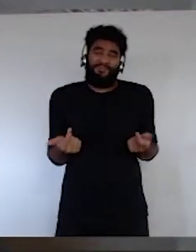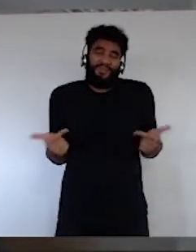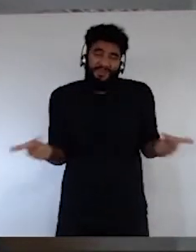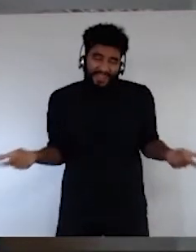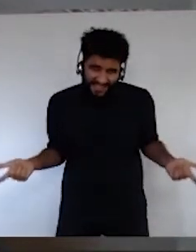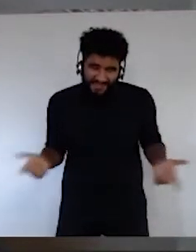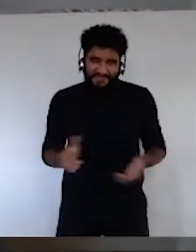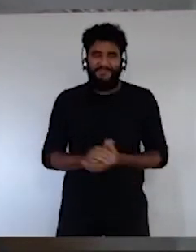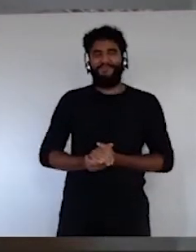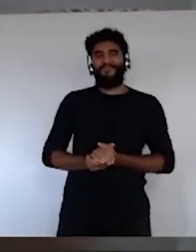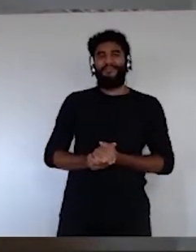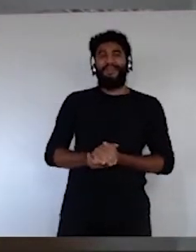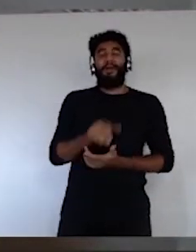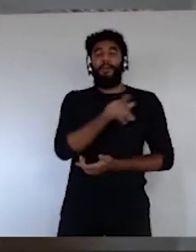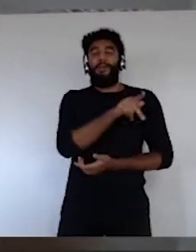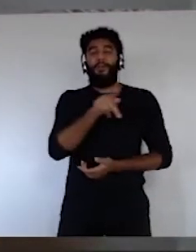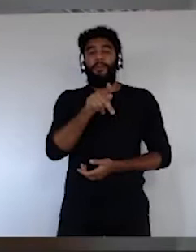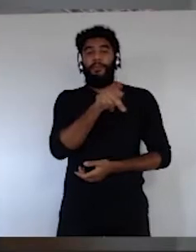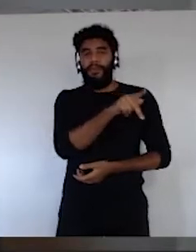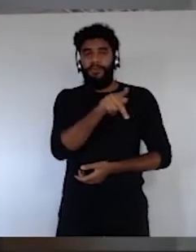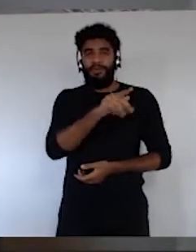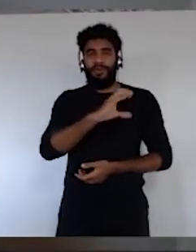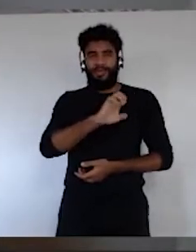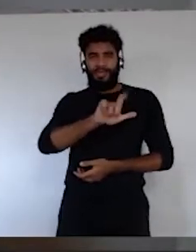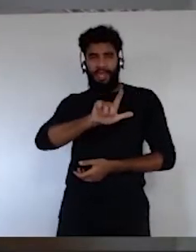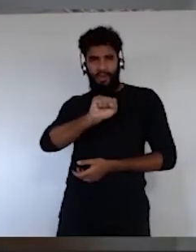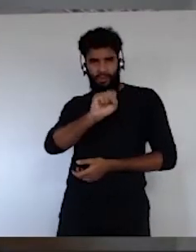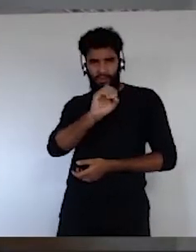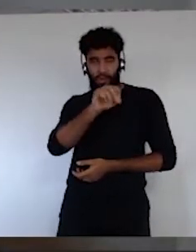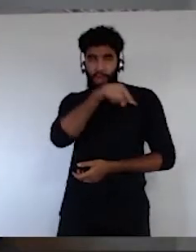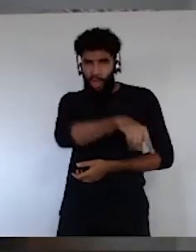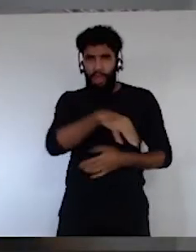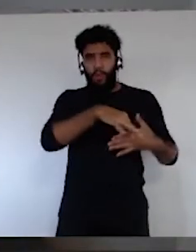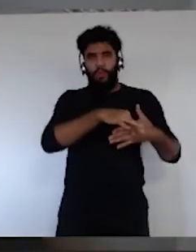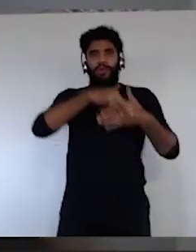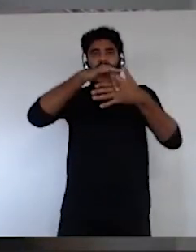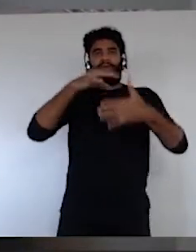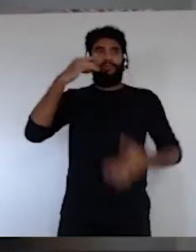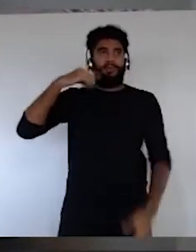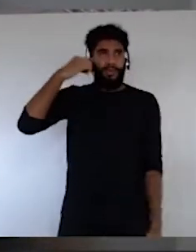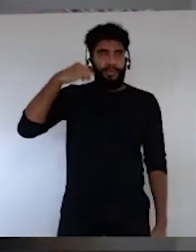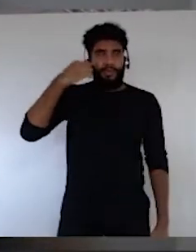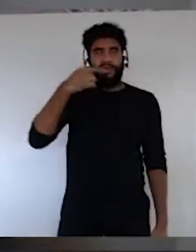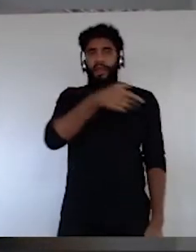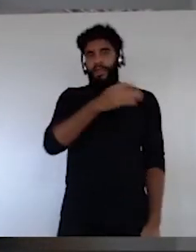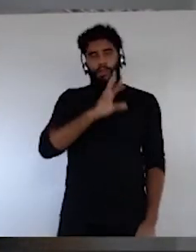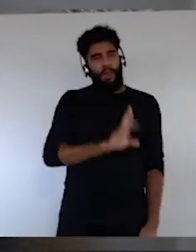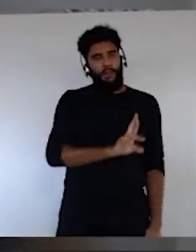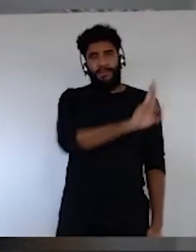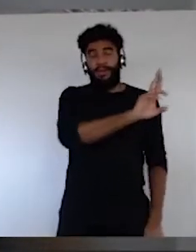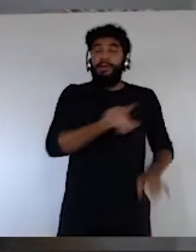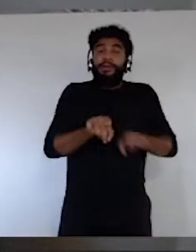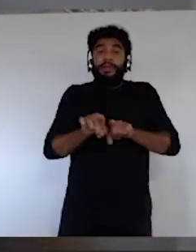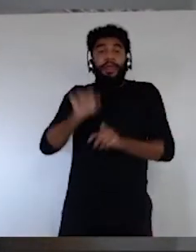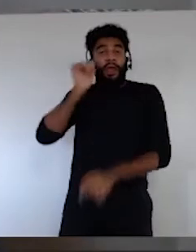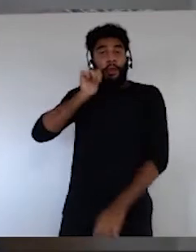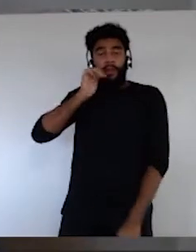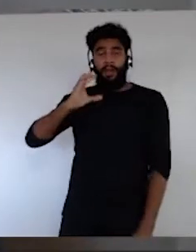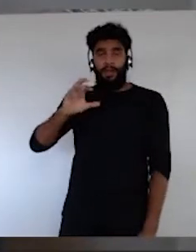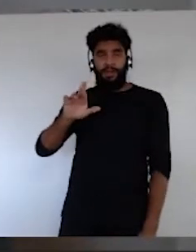haja um diálogo. Isso faz com que o julgamento se perca muito, as